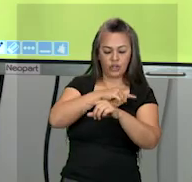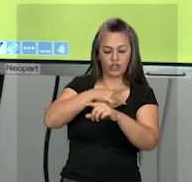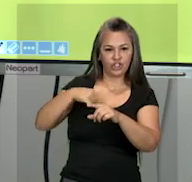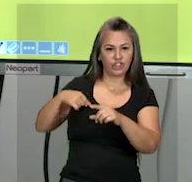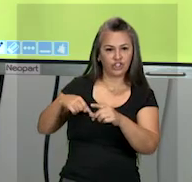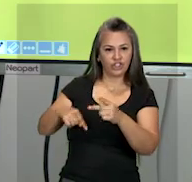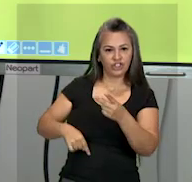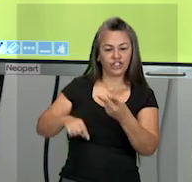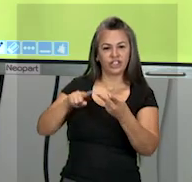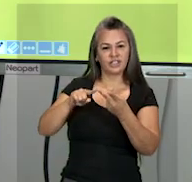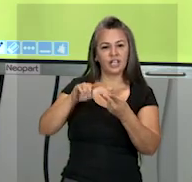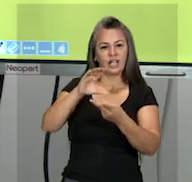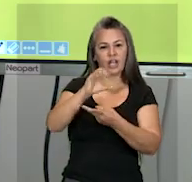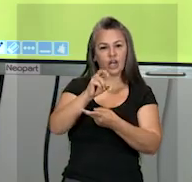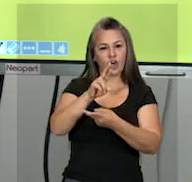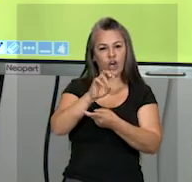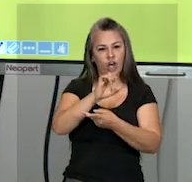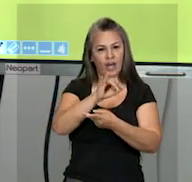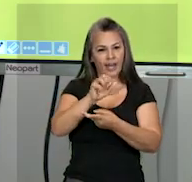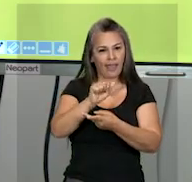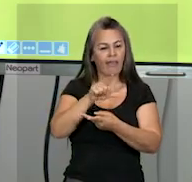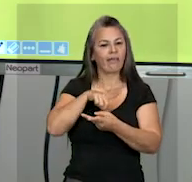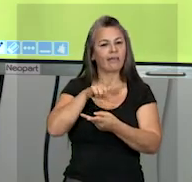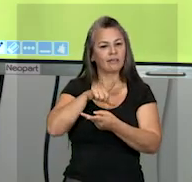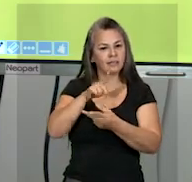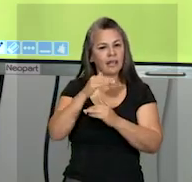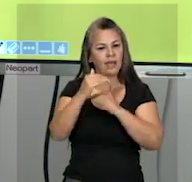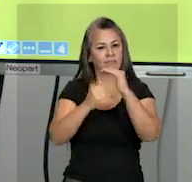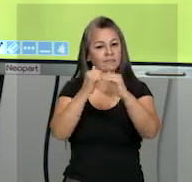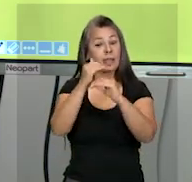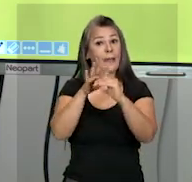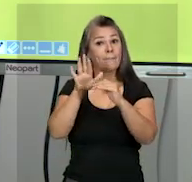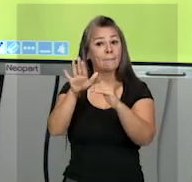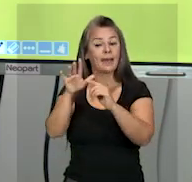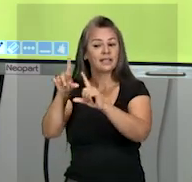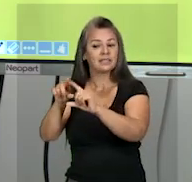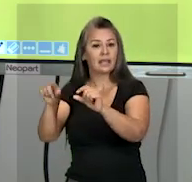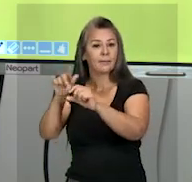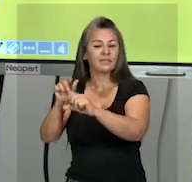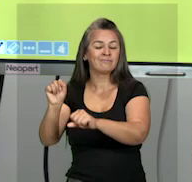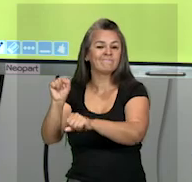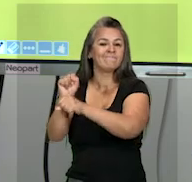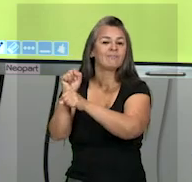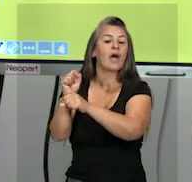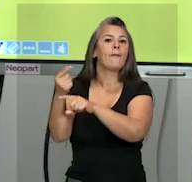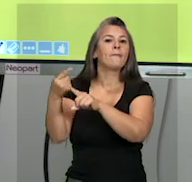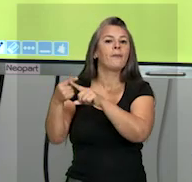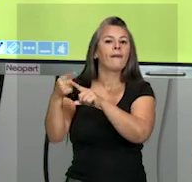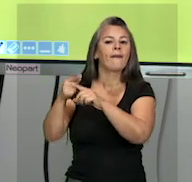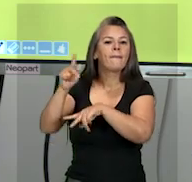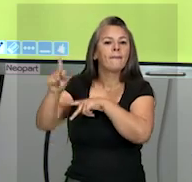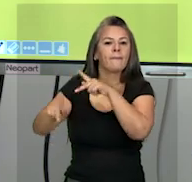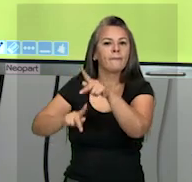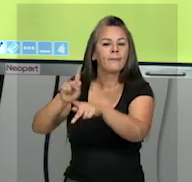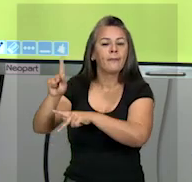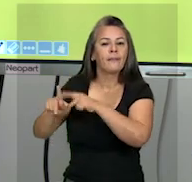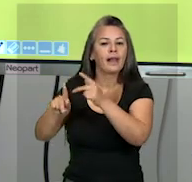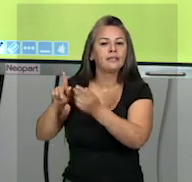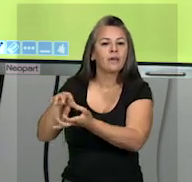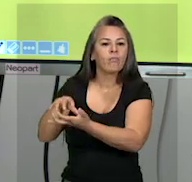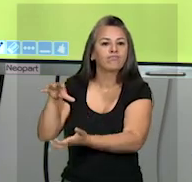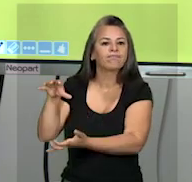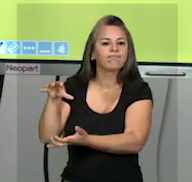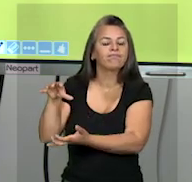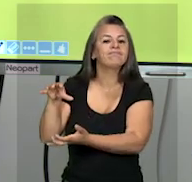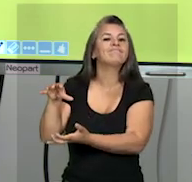Isso acontece muito devido ao envelhecimento da população japonesa. Assim como vários países, quando a gente estuda transição